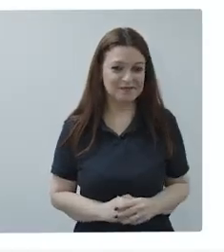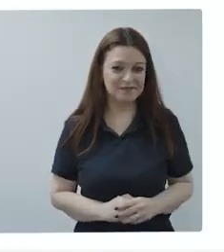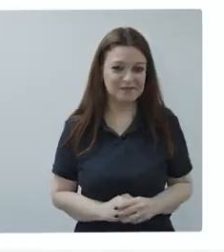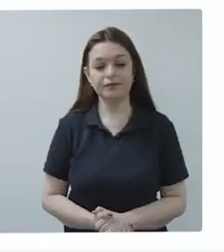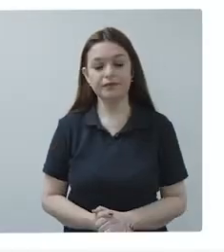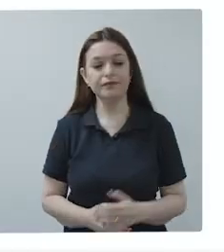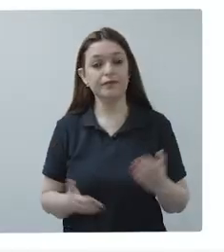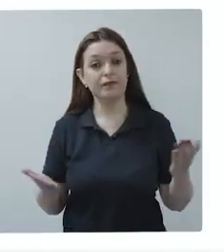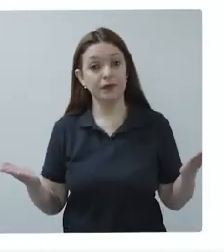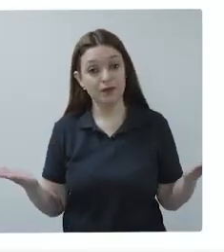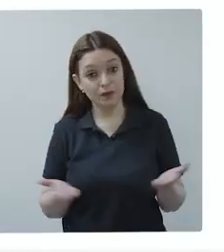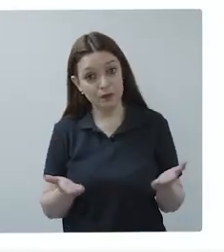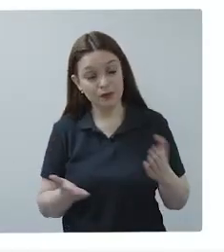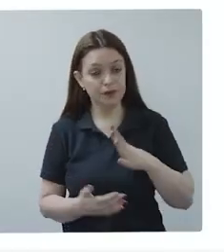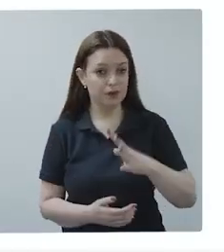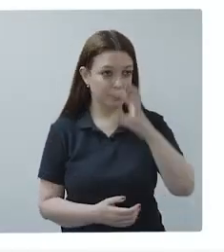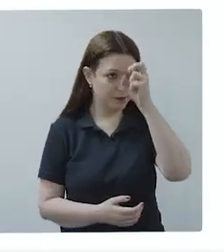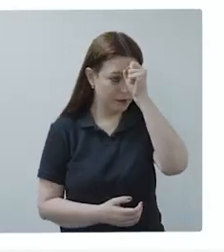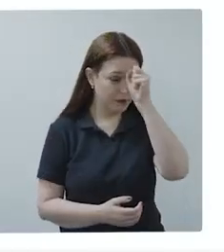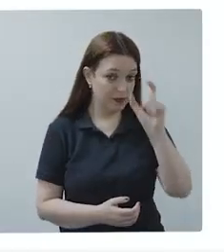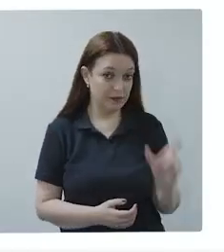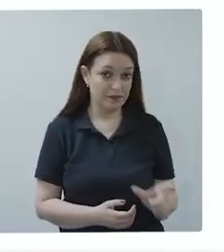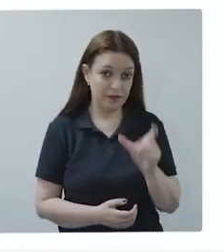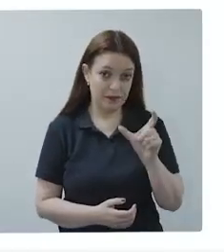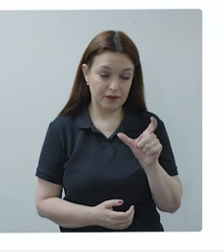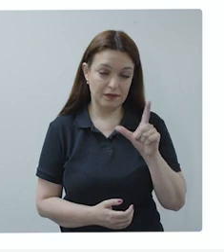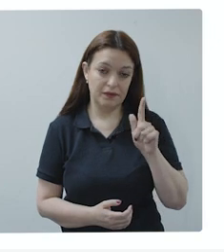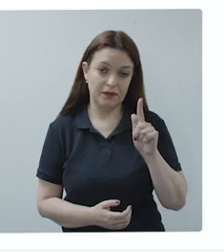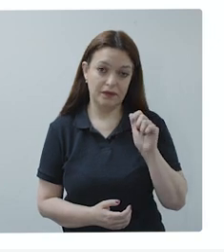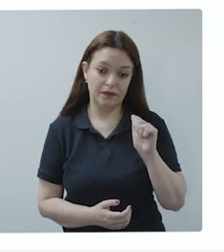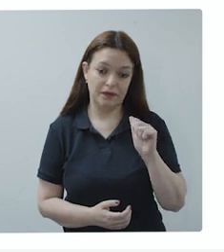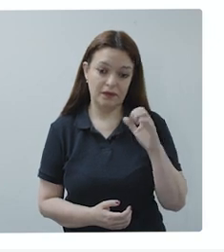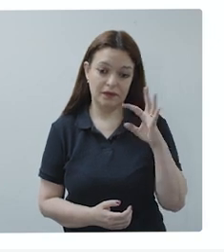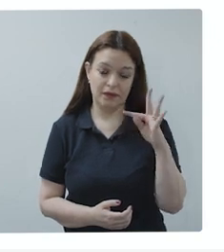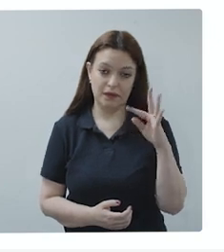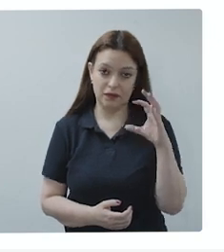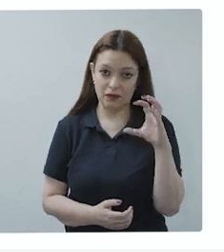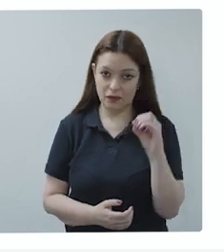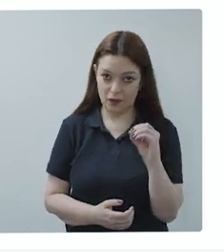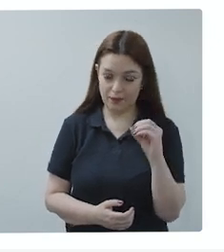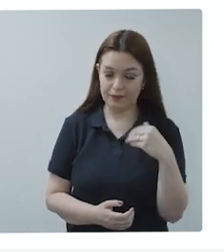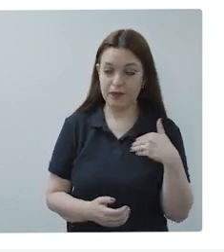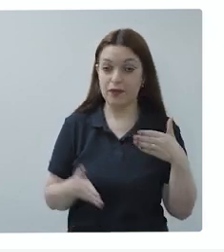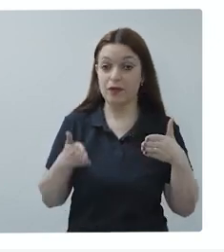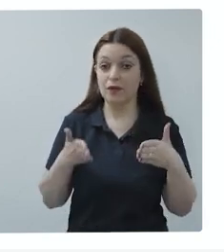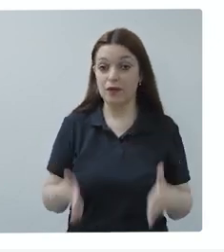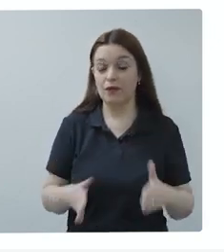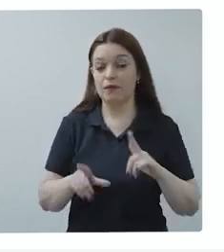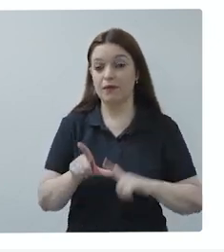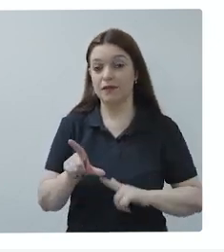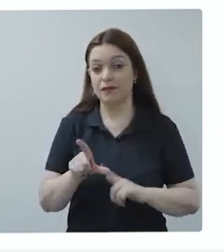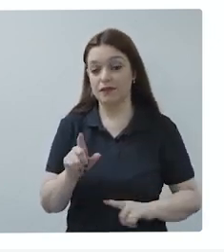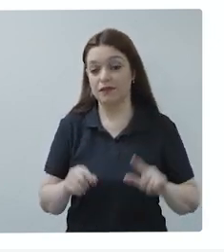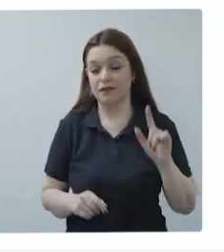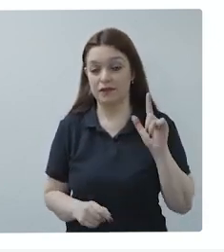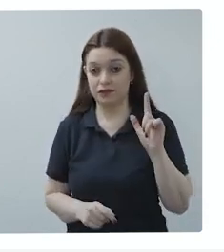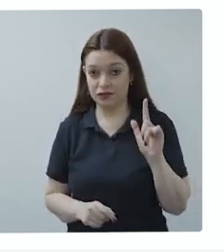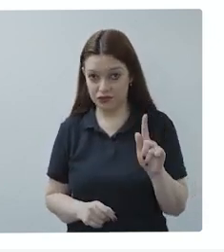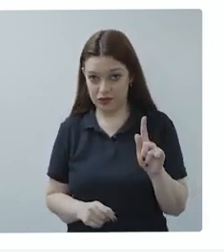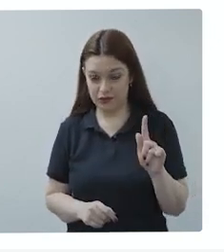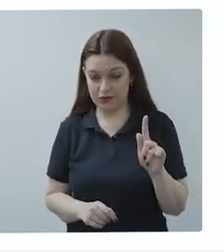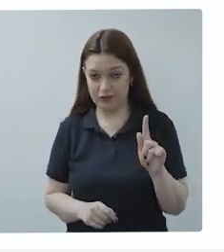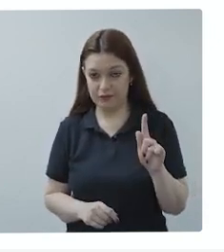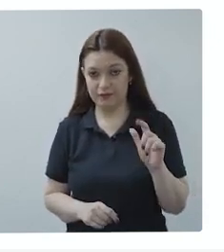vamos construir a palavra gato. Gato começa com a letra G, seguido da letra